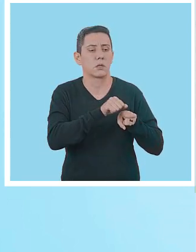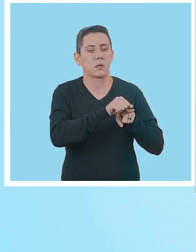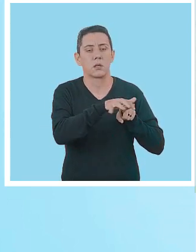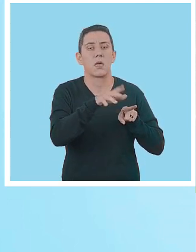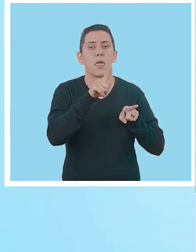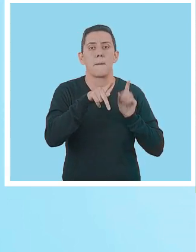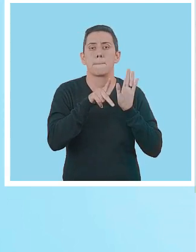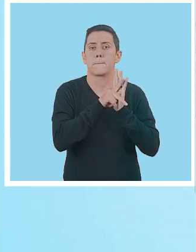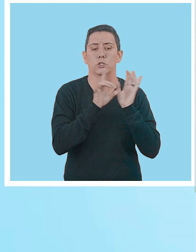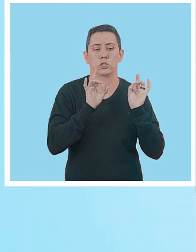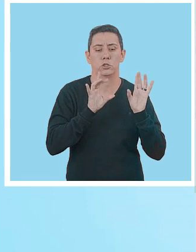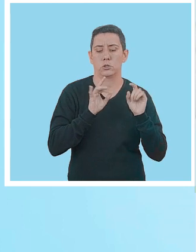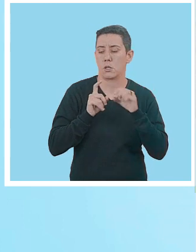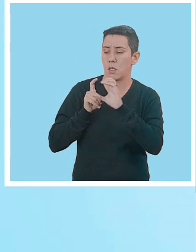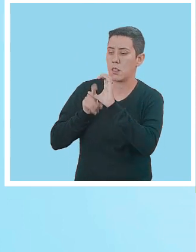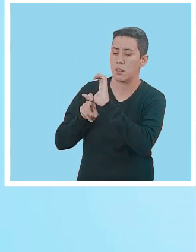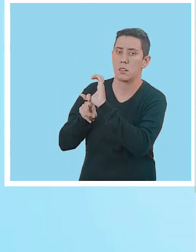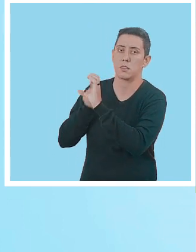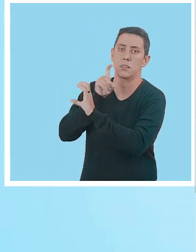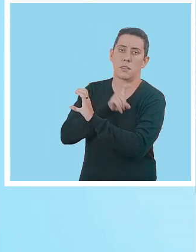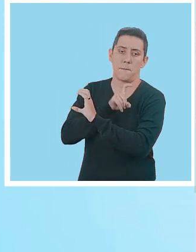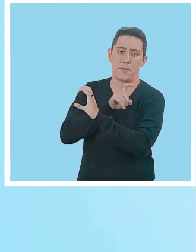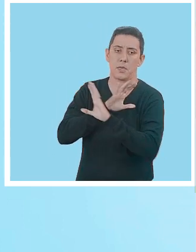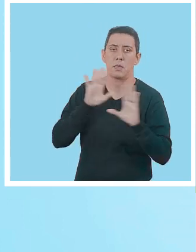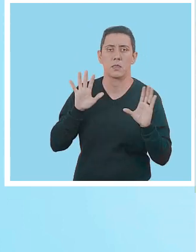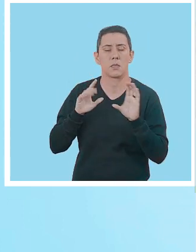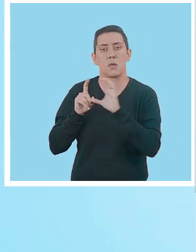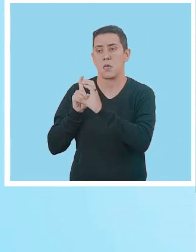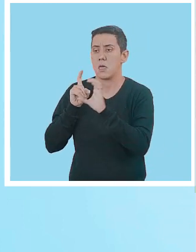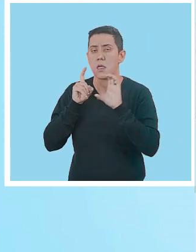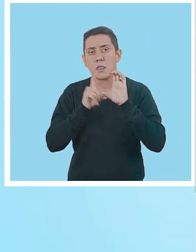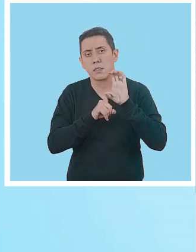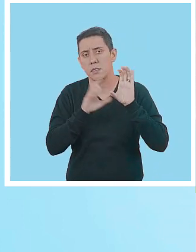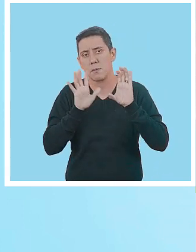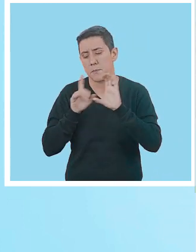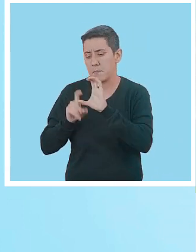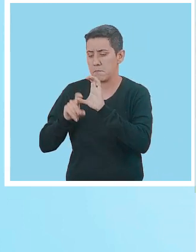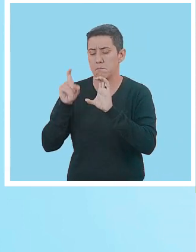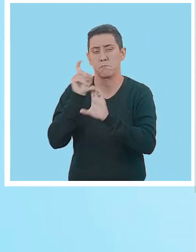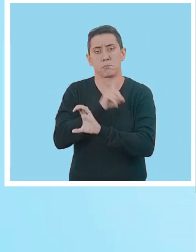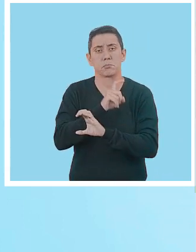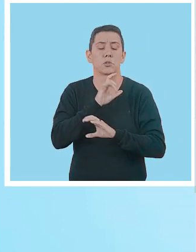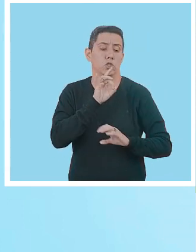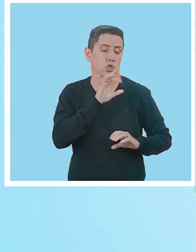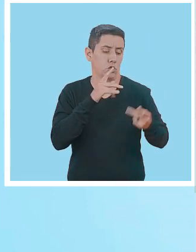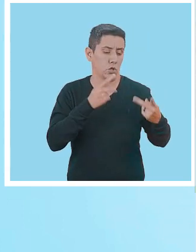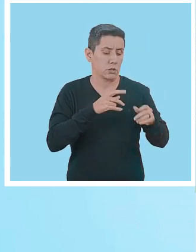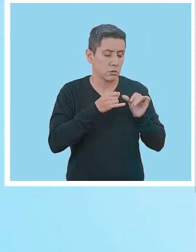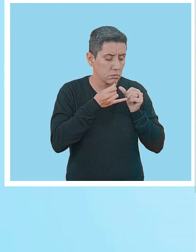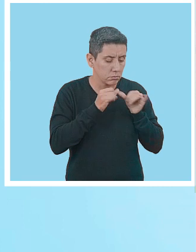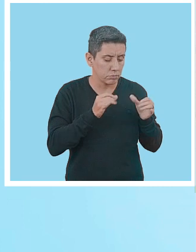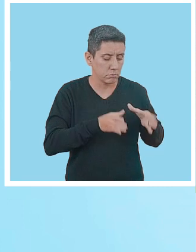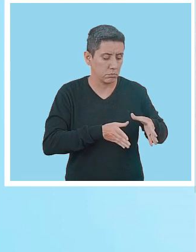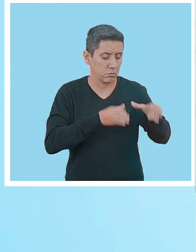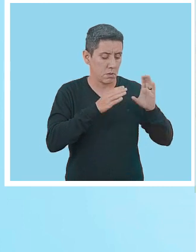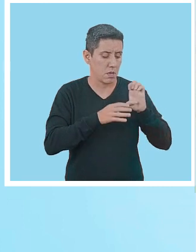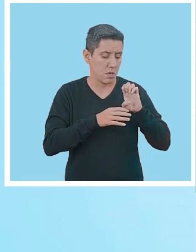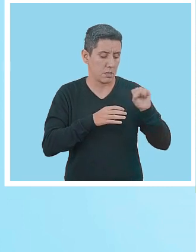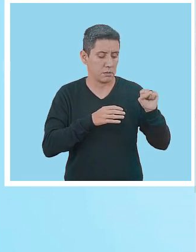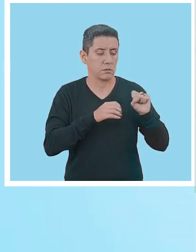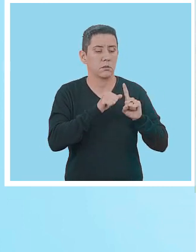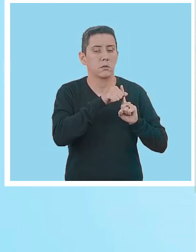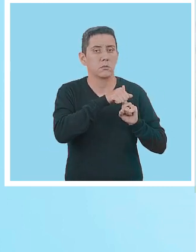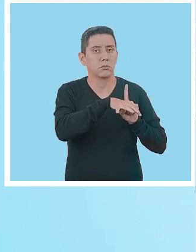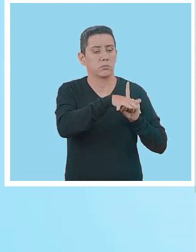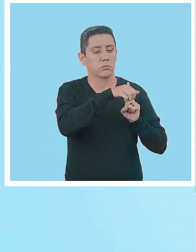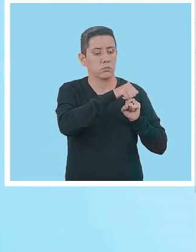independente então uma vez alimentando essas cargas irritando desconectado da rede e posso alimentar porque eu não vou ajeitar em nenhum